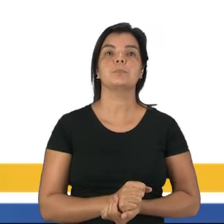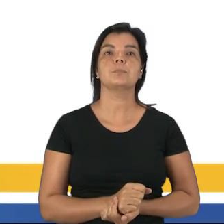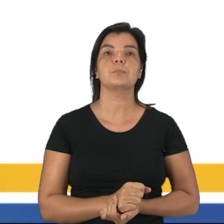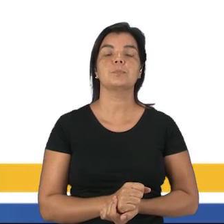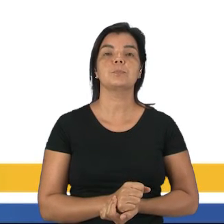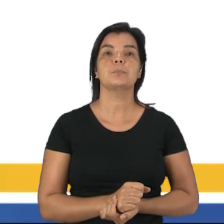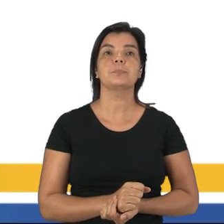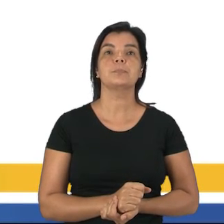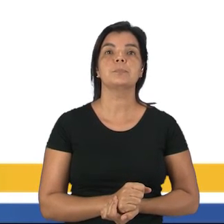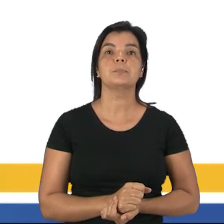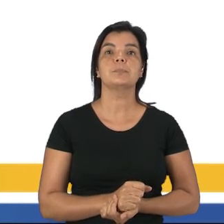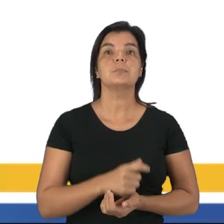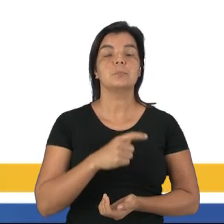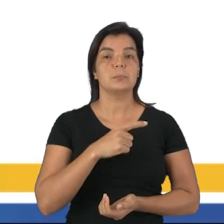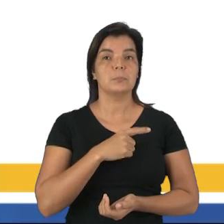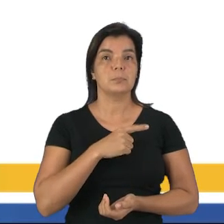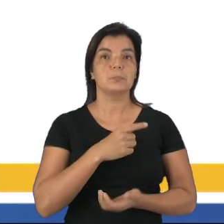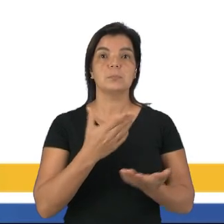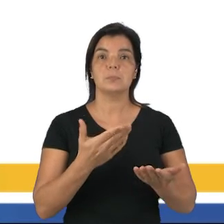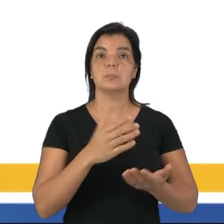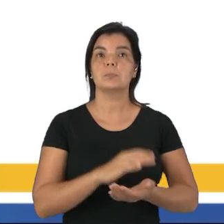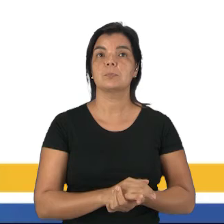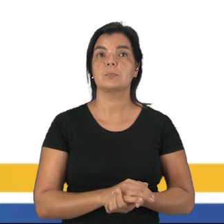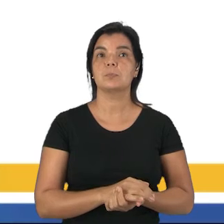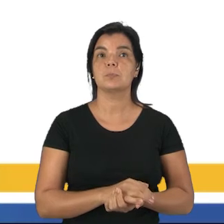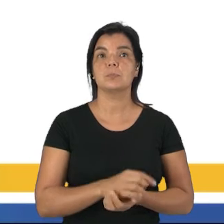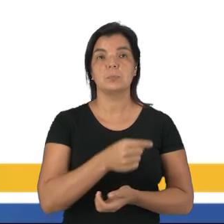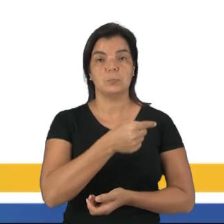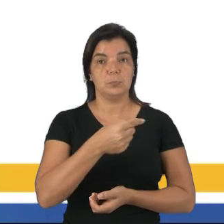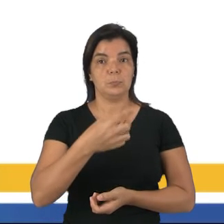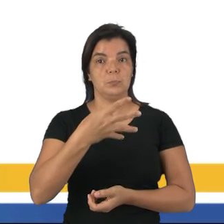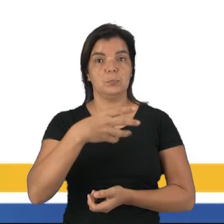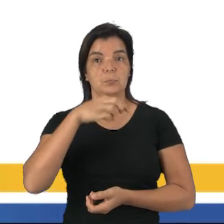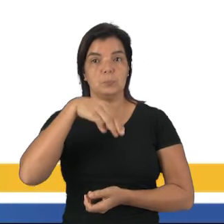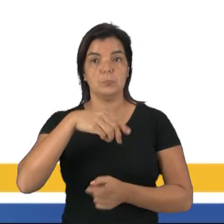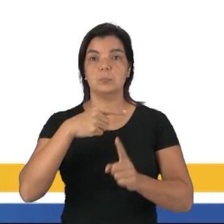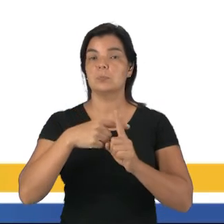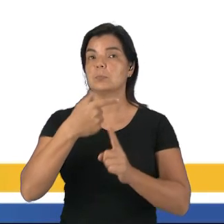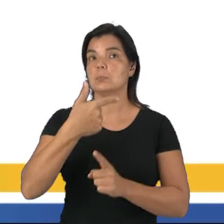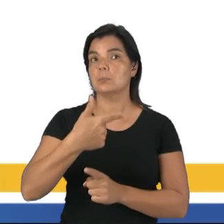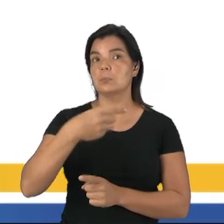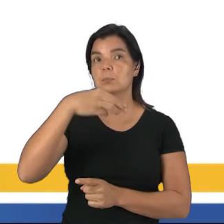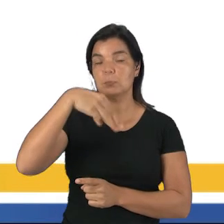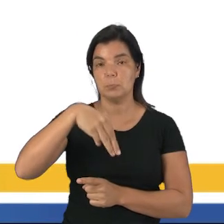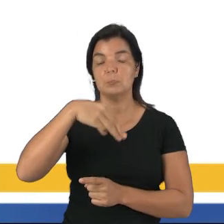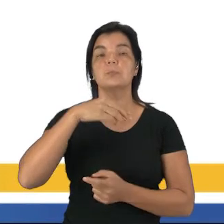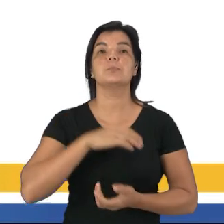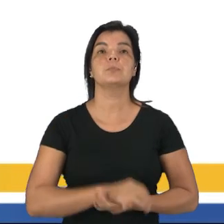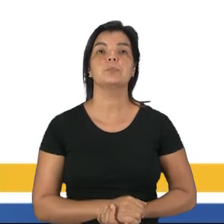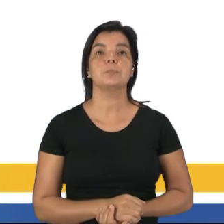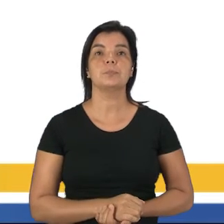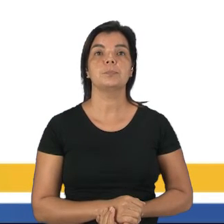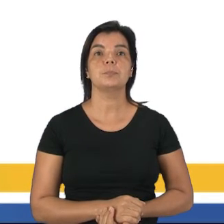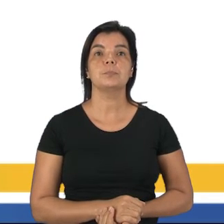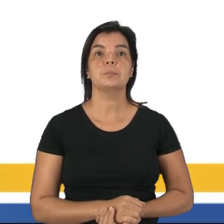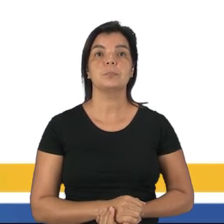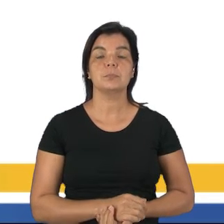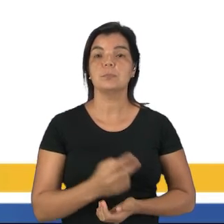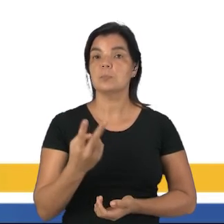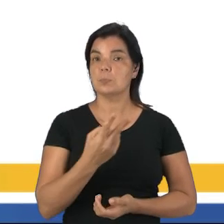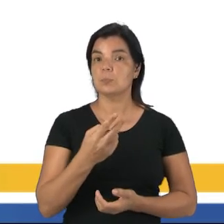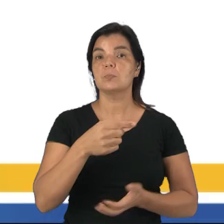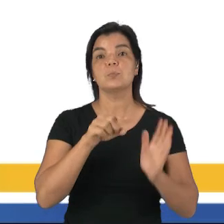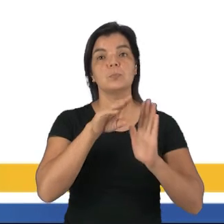fizermos, no caso, essa, aqui pessoal, essa adição, eu vou ter menos 4m mais 2m. Sinais